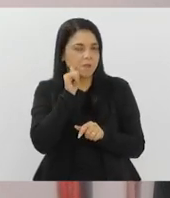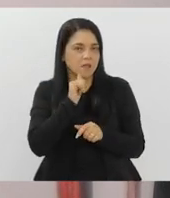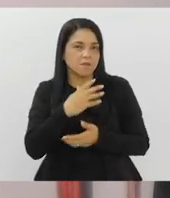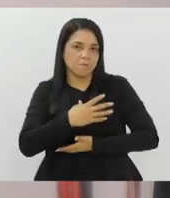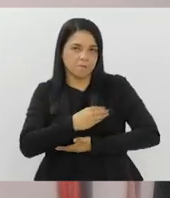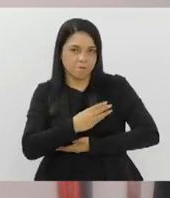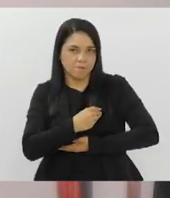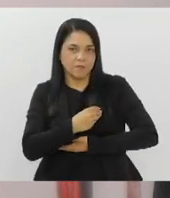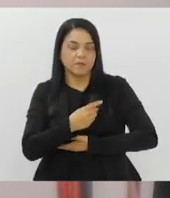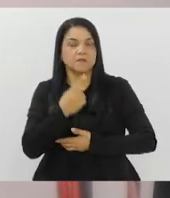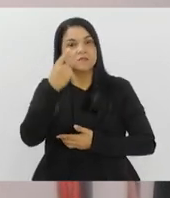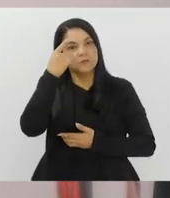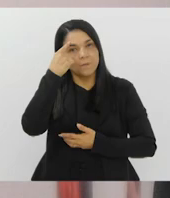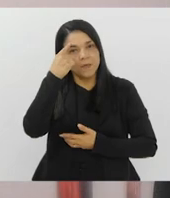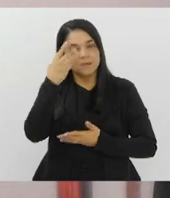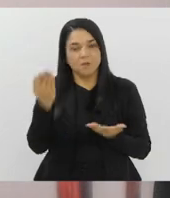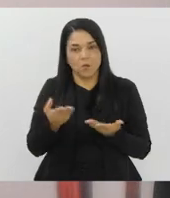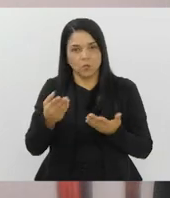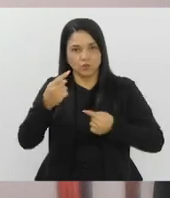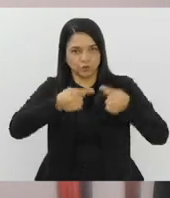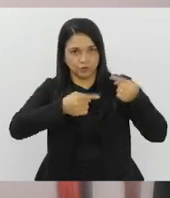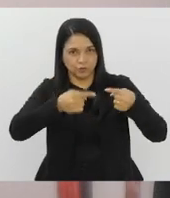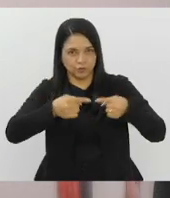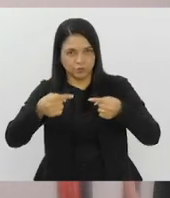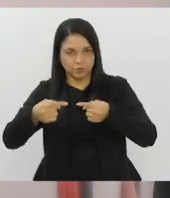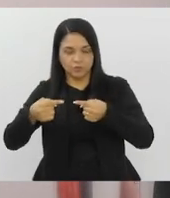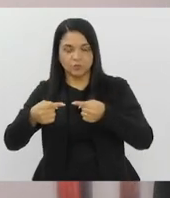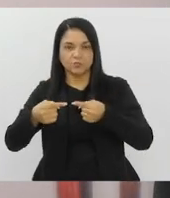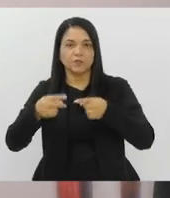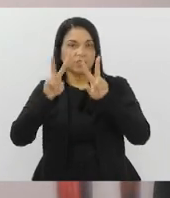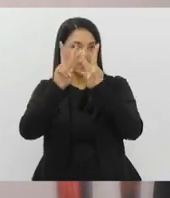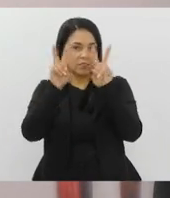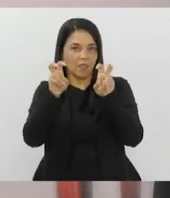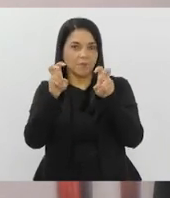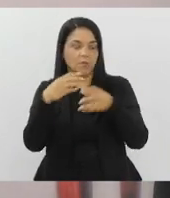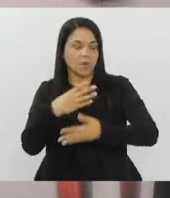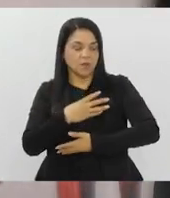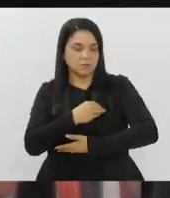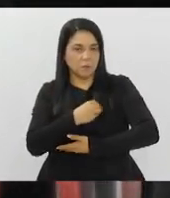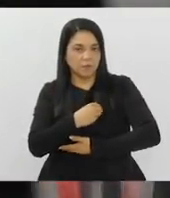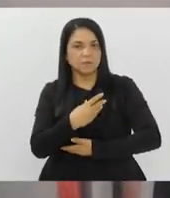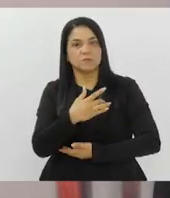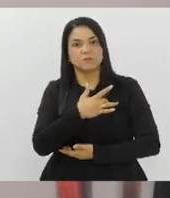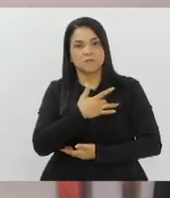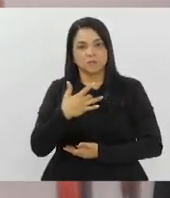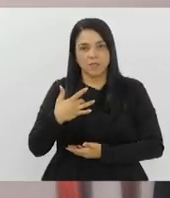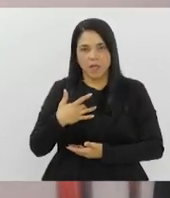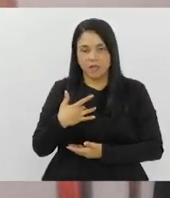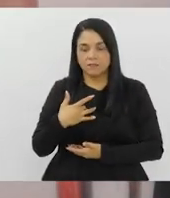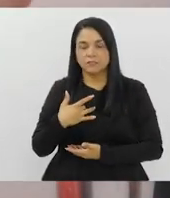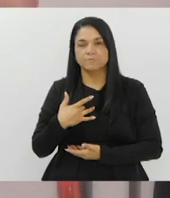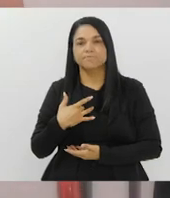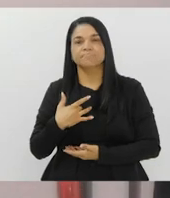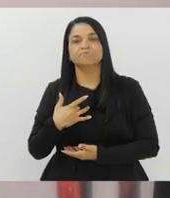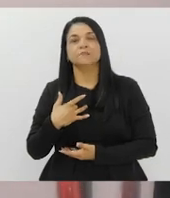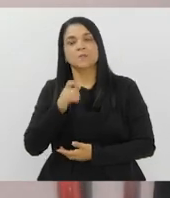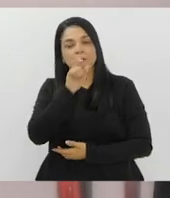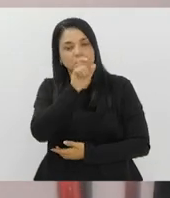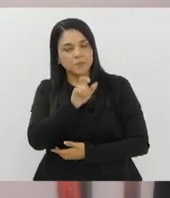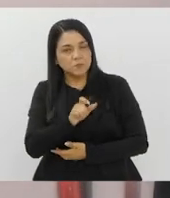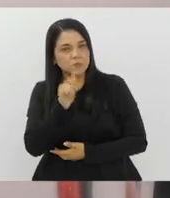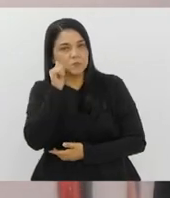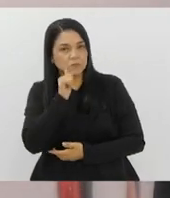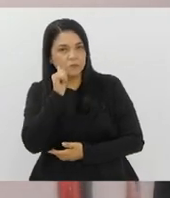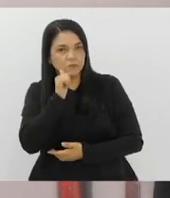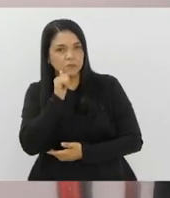gente está discutindo a respeito de um aleitamento saudável, integral, tanto para a pessoa que gesta,